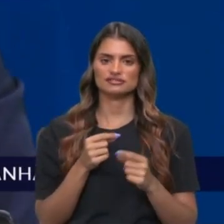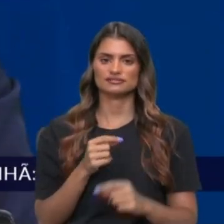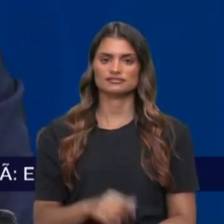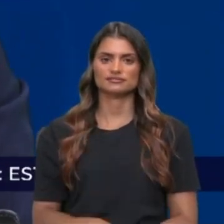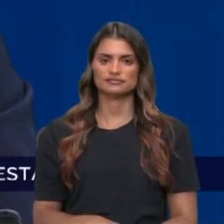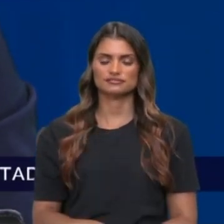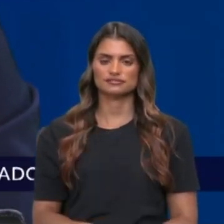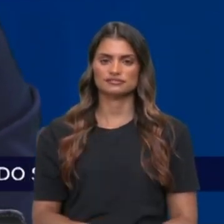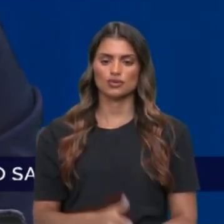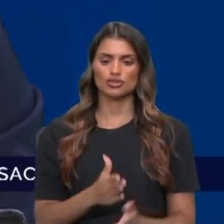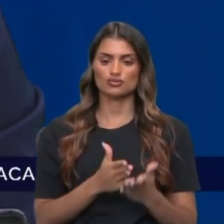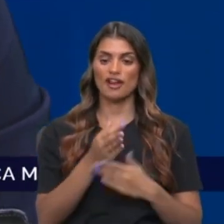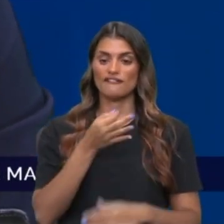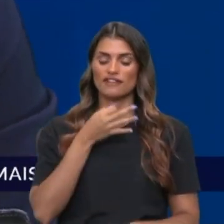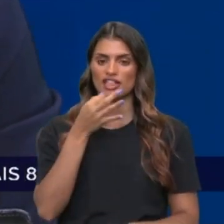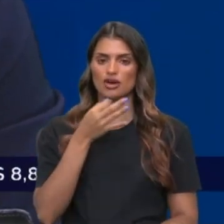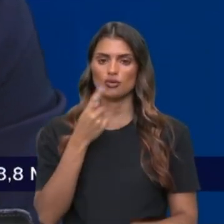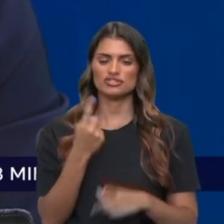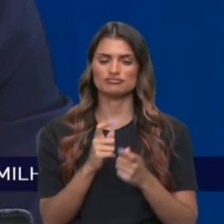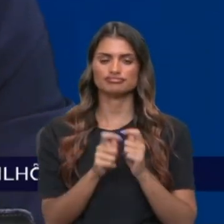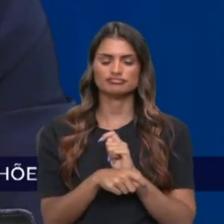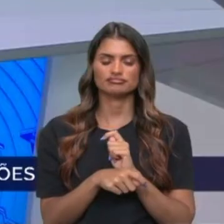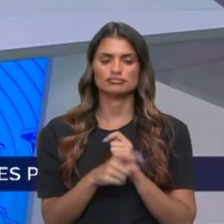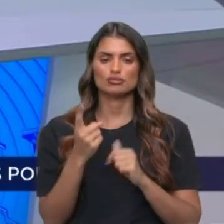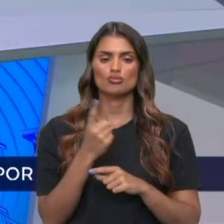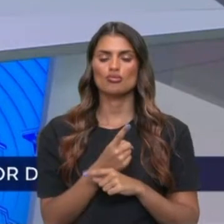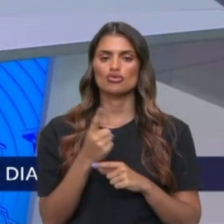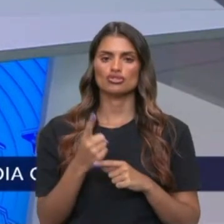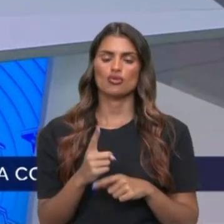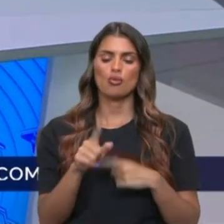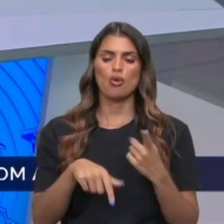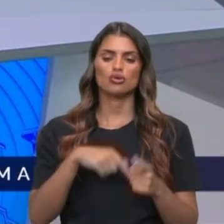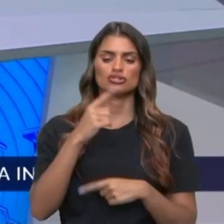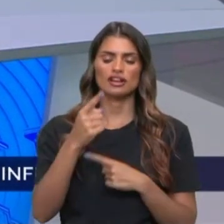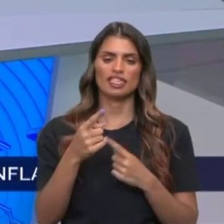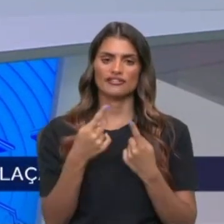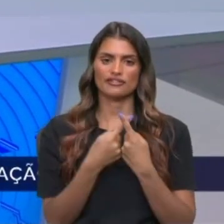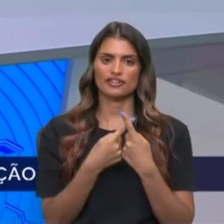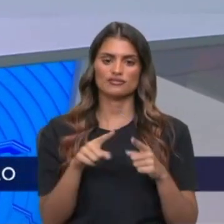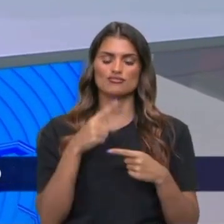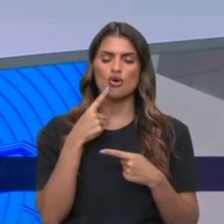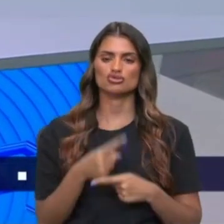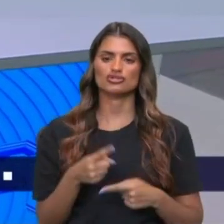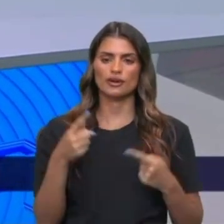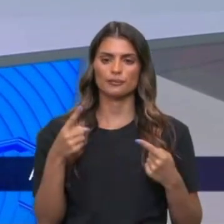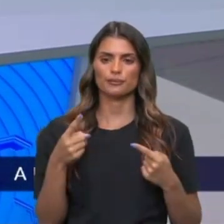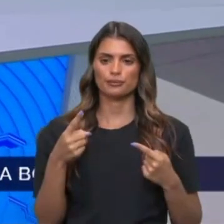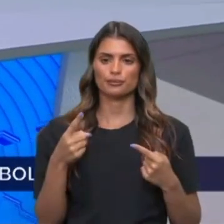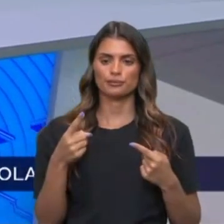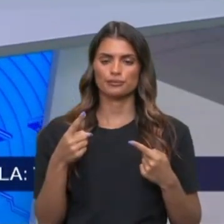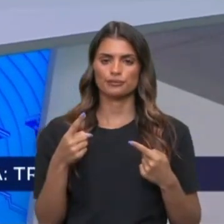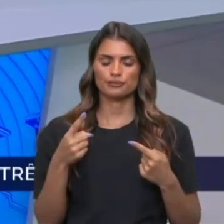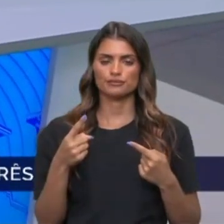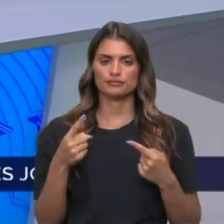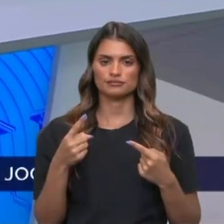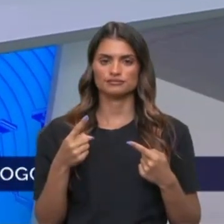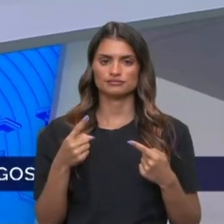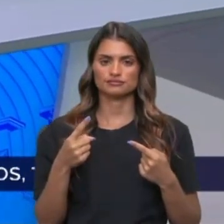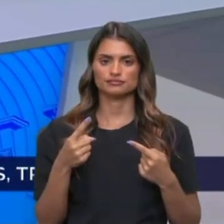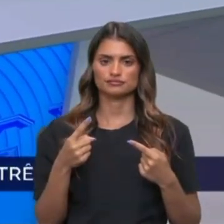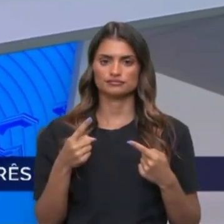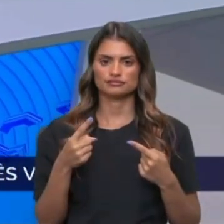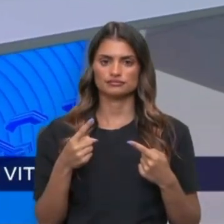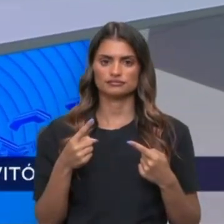Vamos continuar a falar rapidamente de coisas transformadoras porque é outra história que nos mostra, que nos leva, aliás, confesso, uma